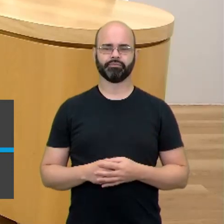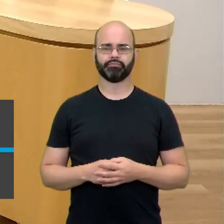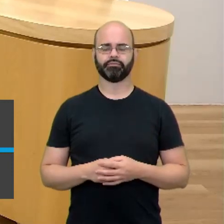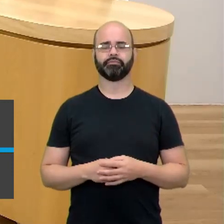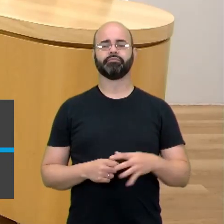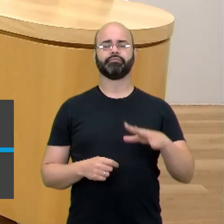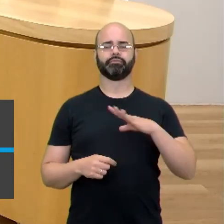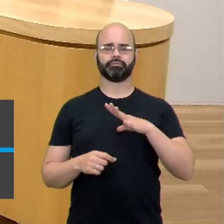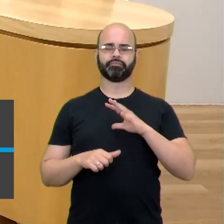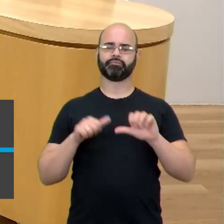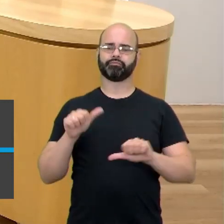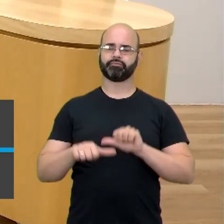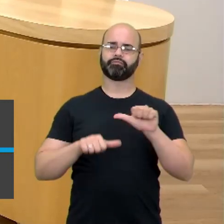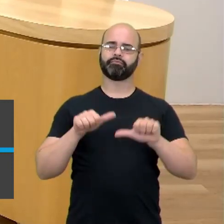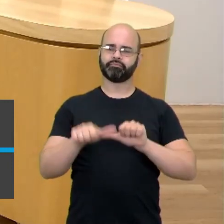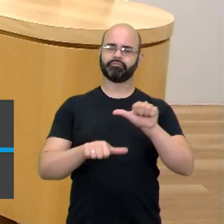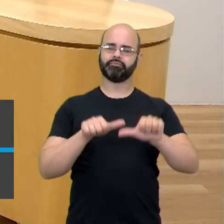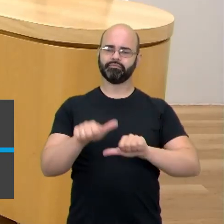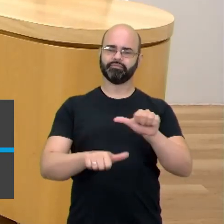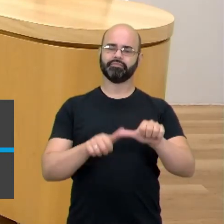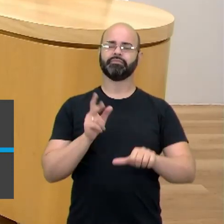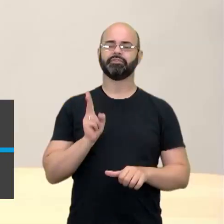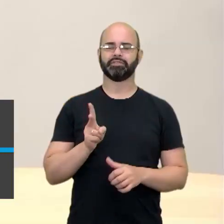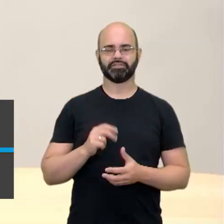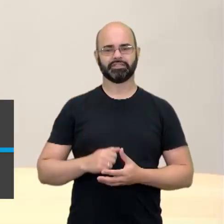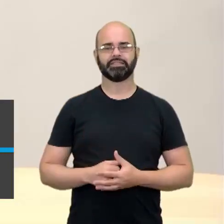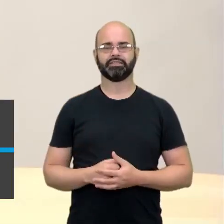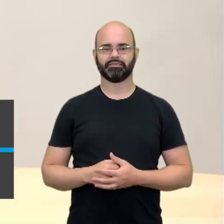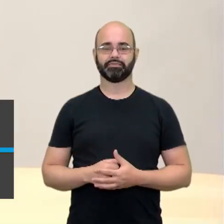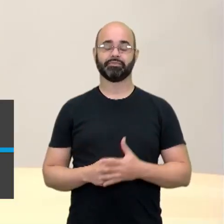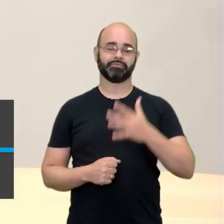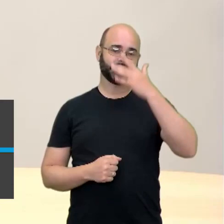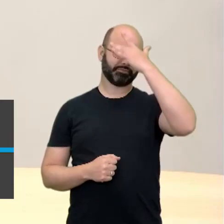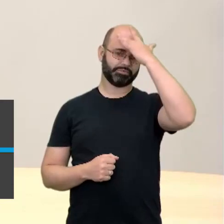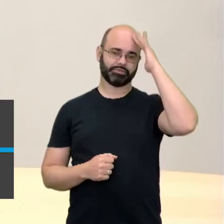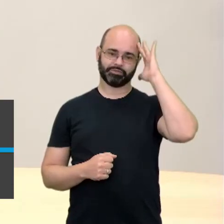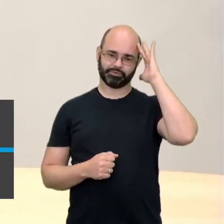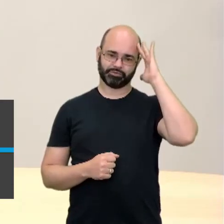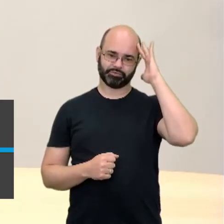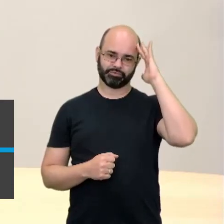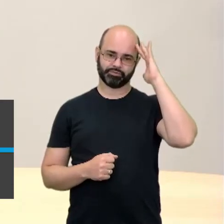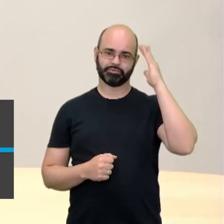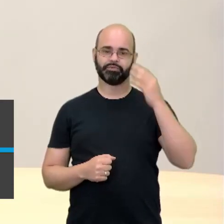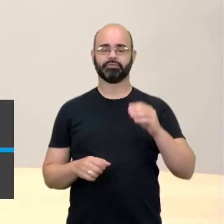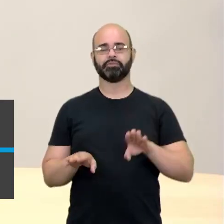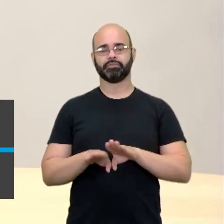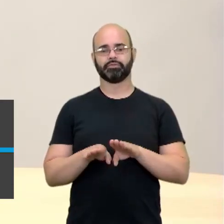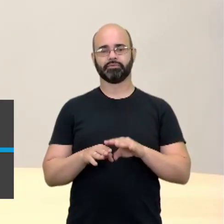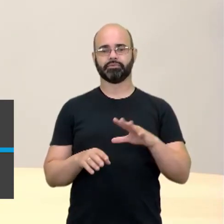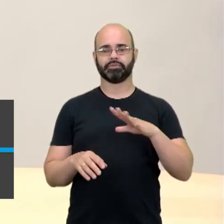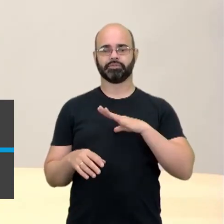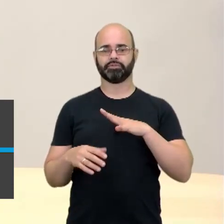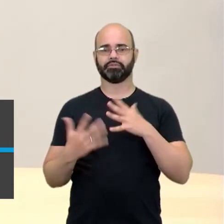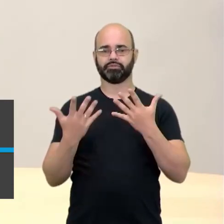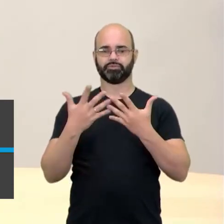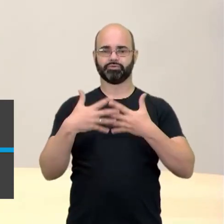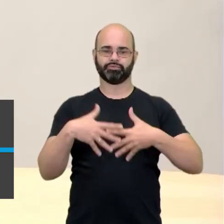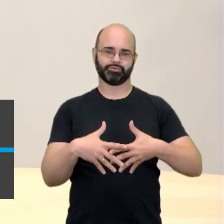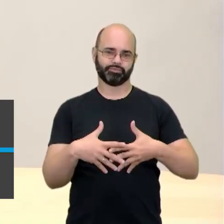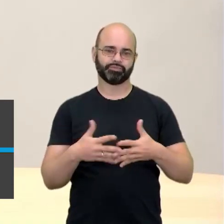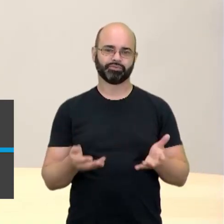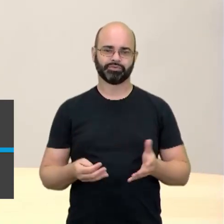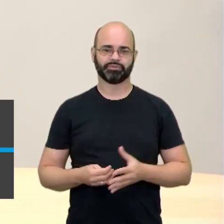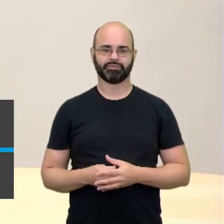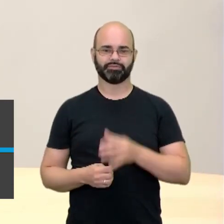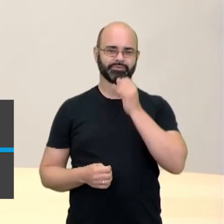sempre em modificação, né? Tanto das pessoas que habitam a cidade, mas da própria estrutura da cidade. Não dá pra gente dizer